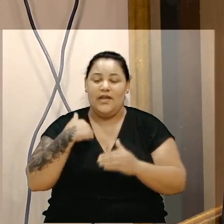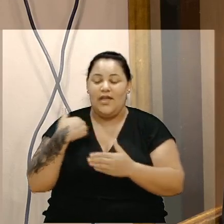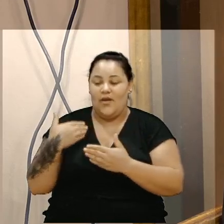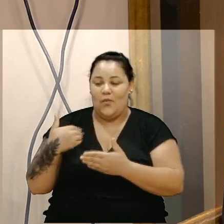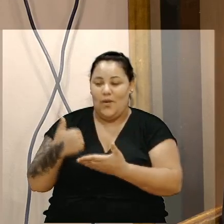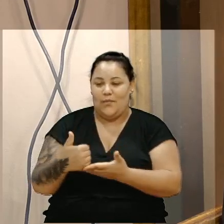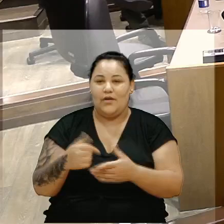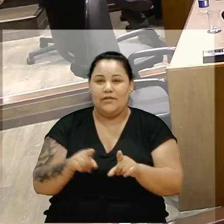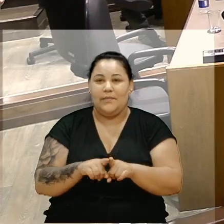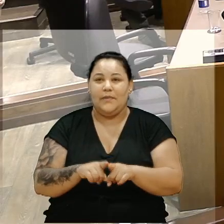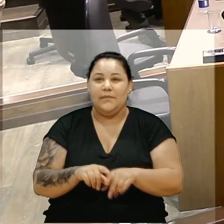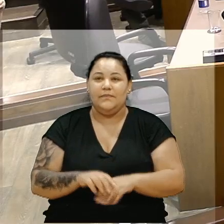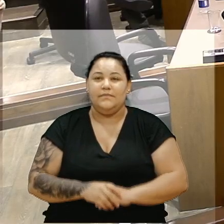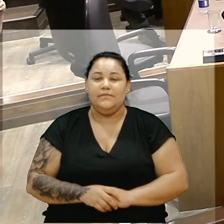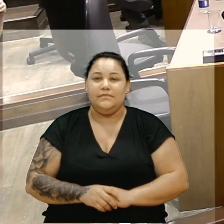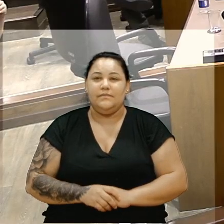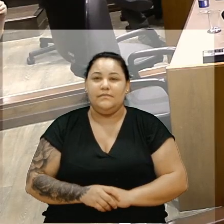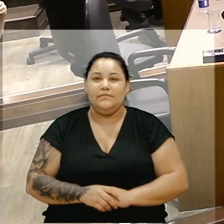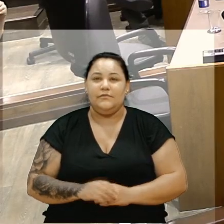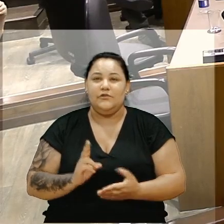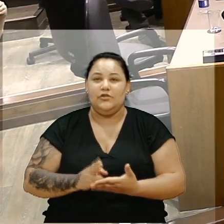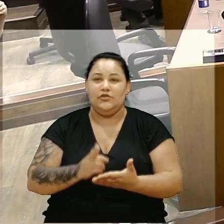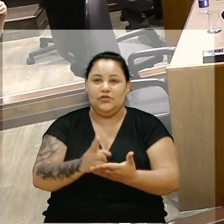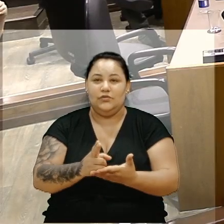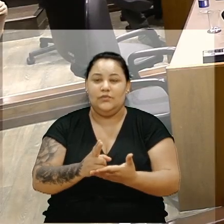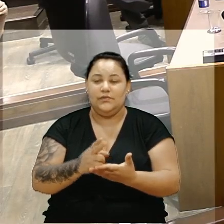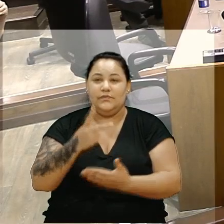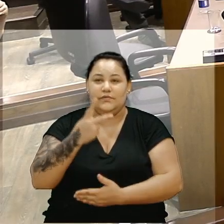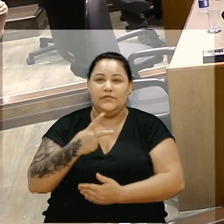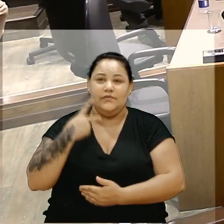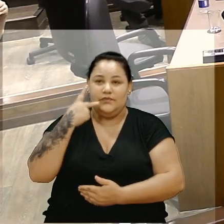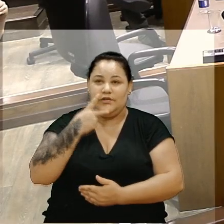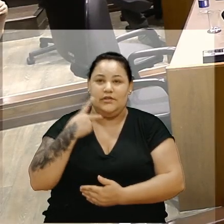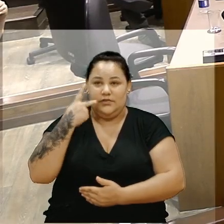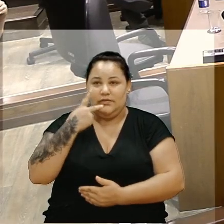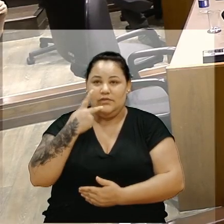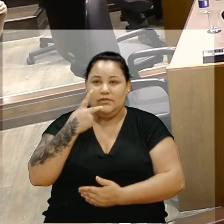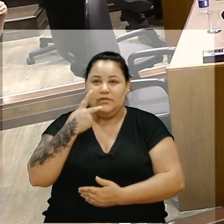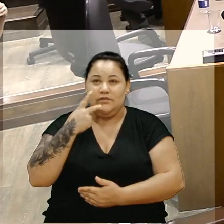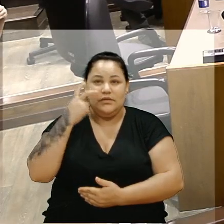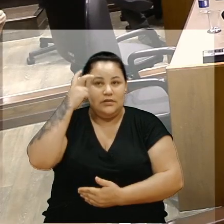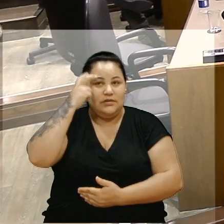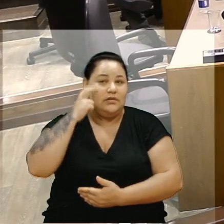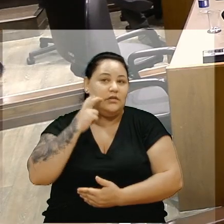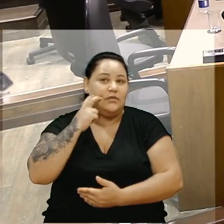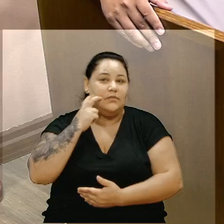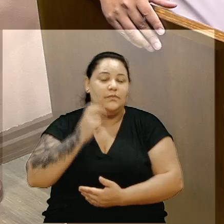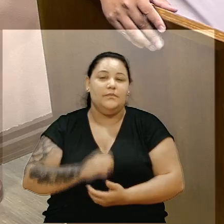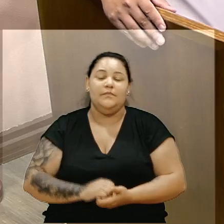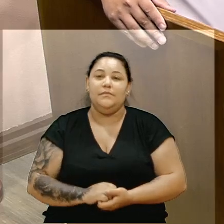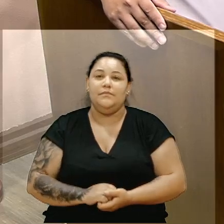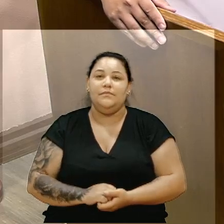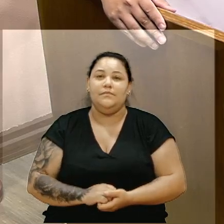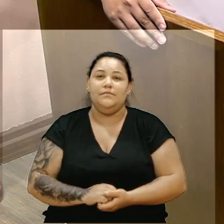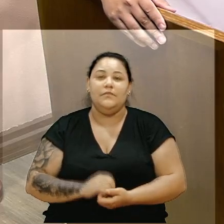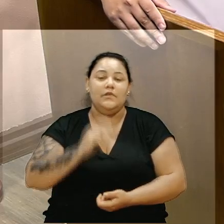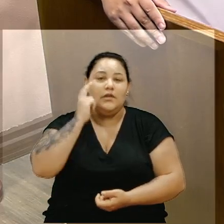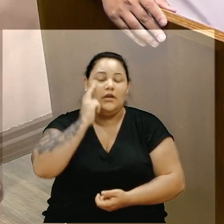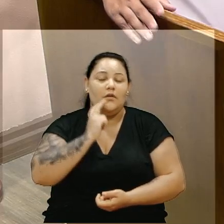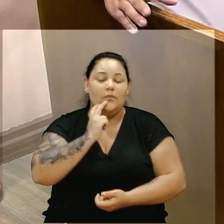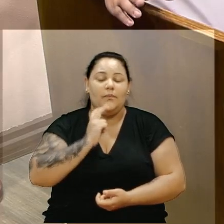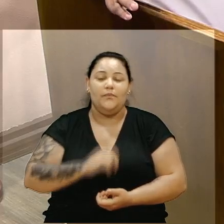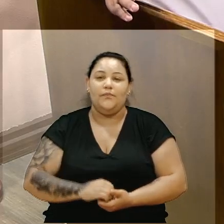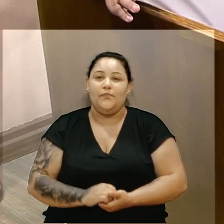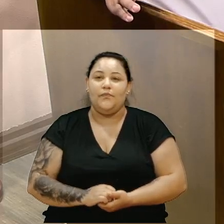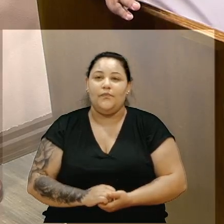também. Segue da tribuna o vereador Daniel Santos. Obrigado, vereadores. Declaração de líder. Obrigado, vereadores. Então é